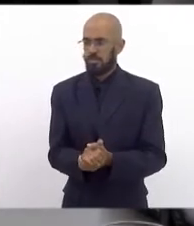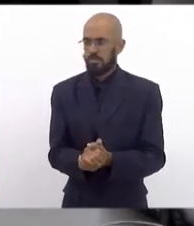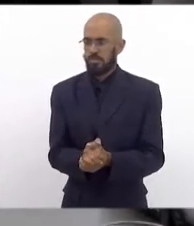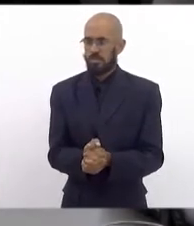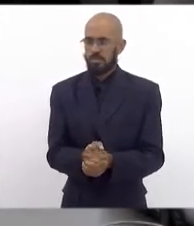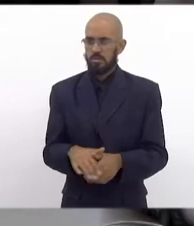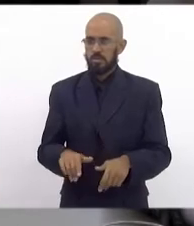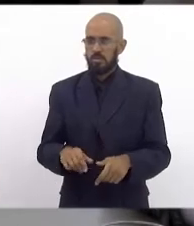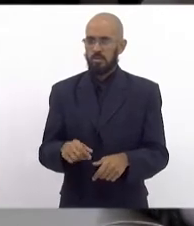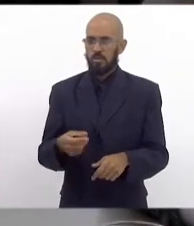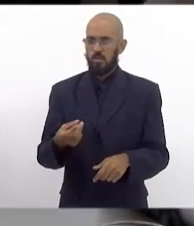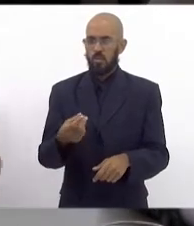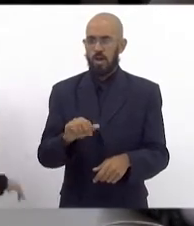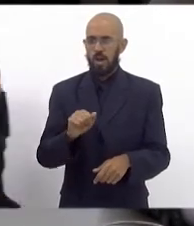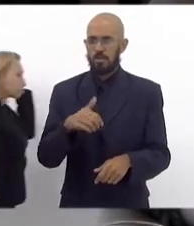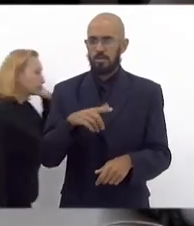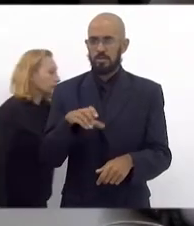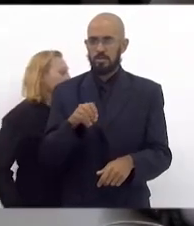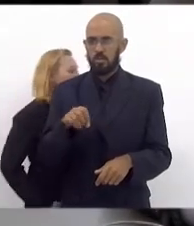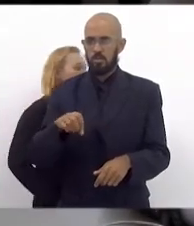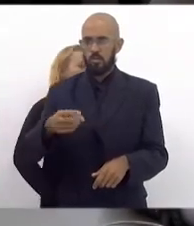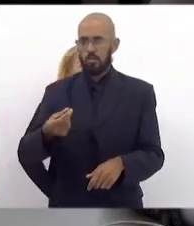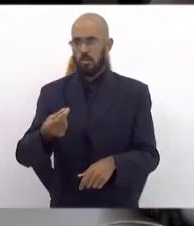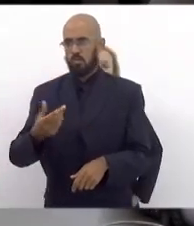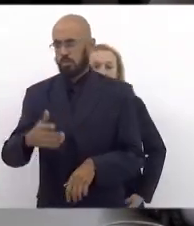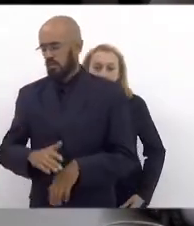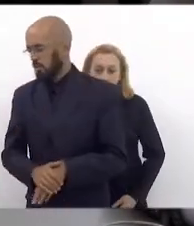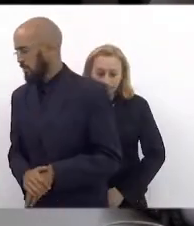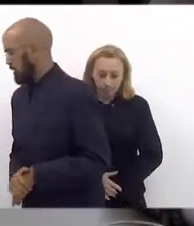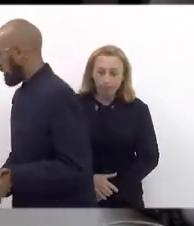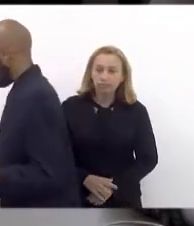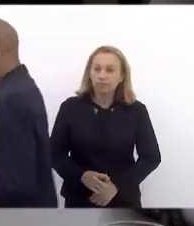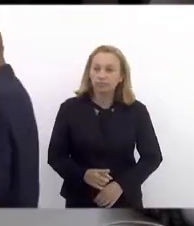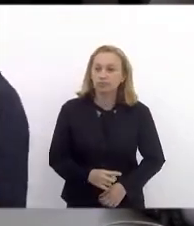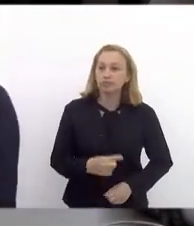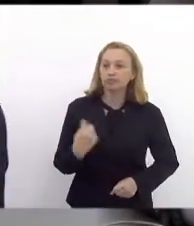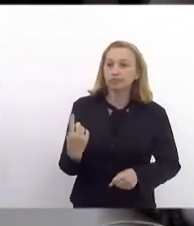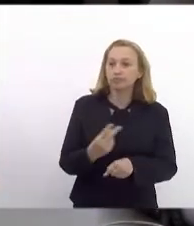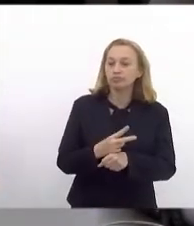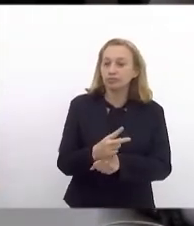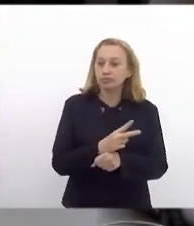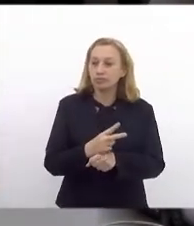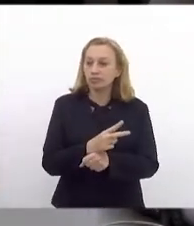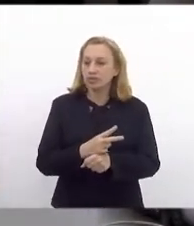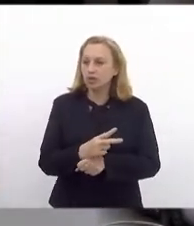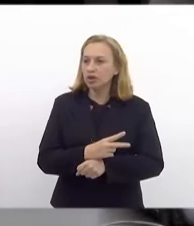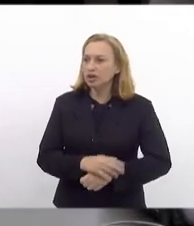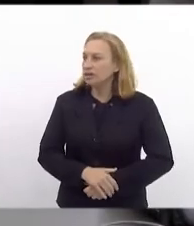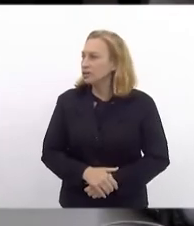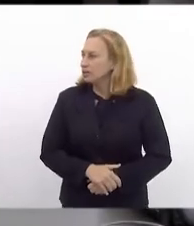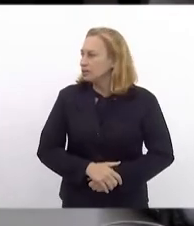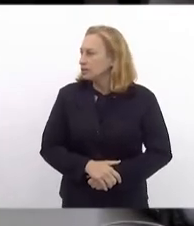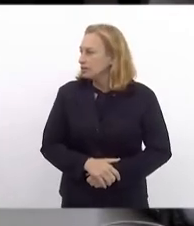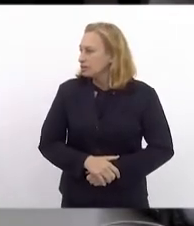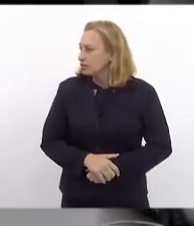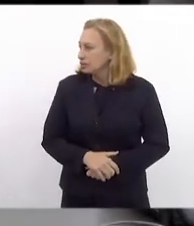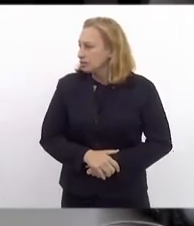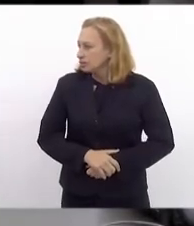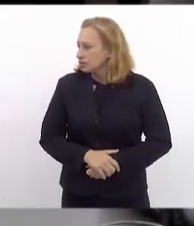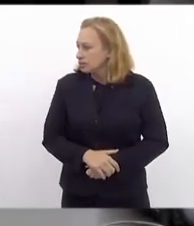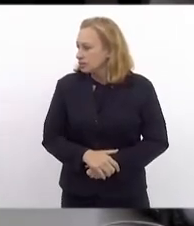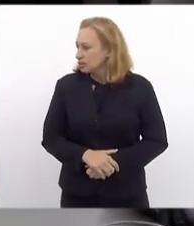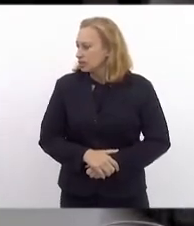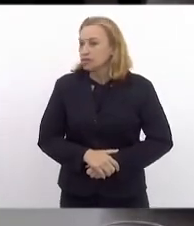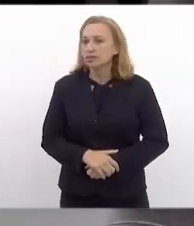e outras tantas e de outros estados que vêm procurar gente e que até possível cara tem outros dados da Lei aqui desde que traga um